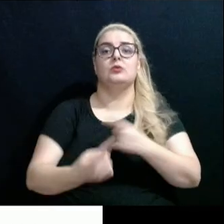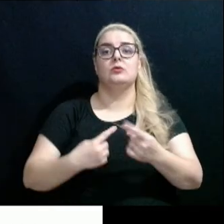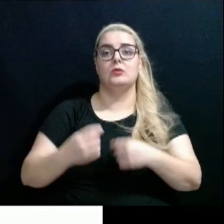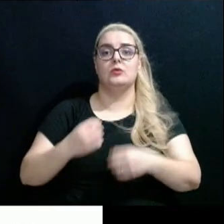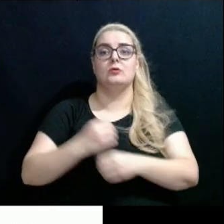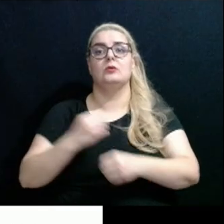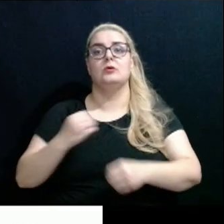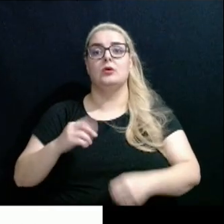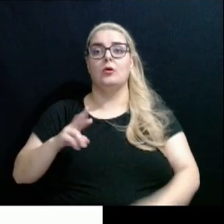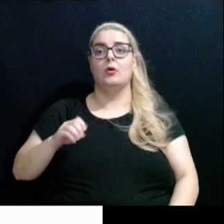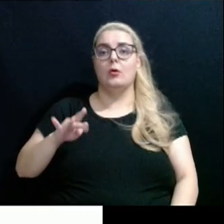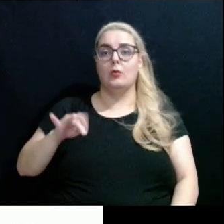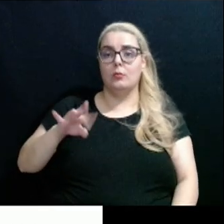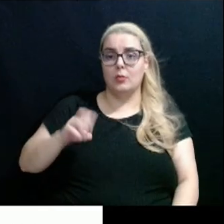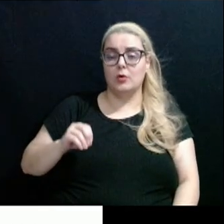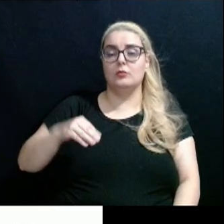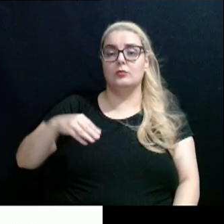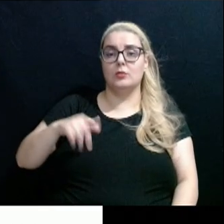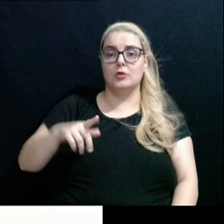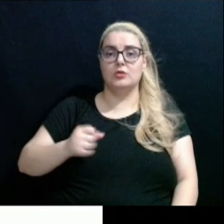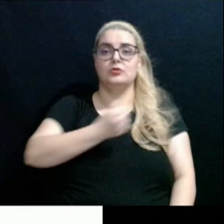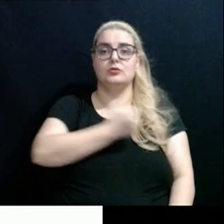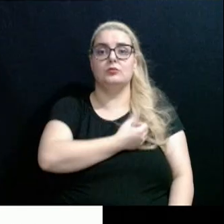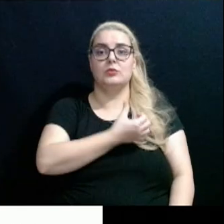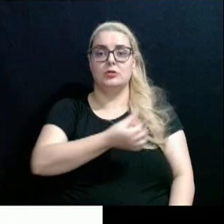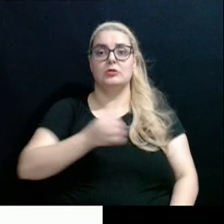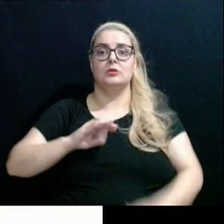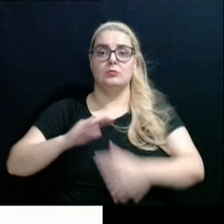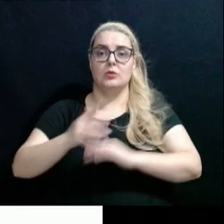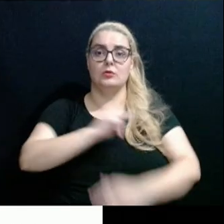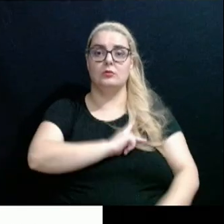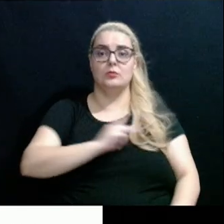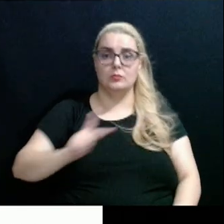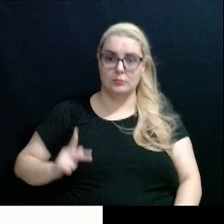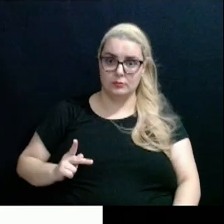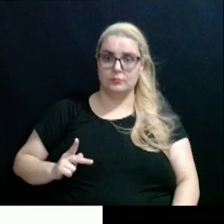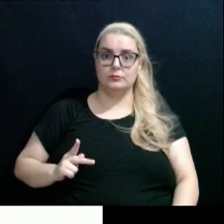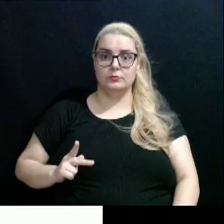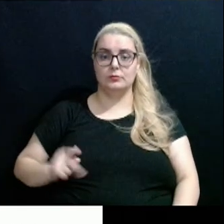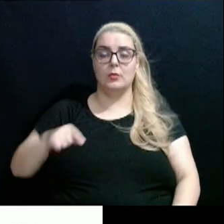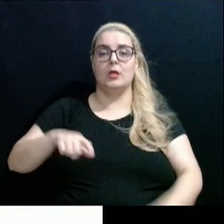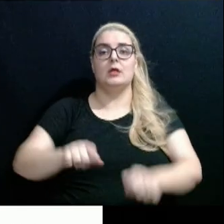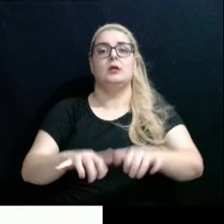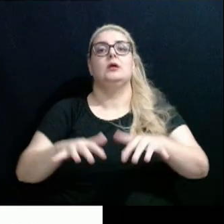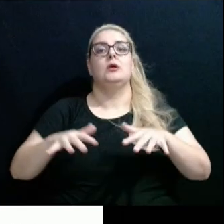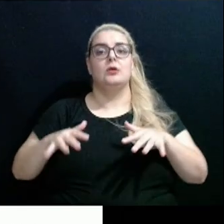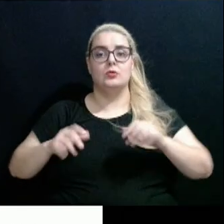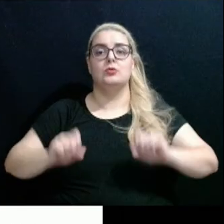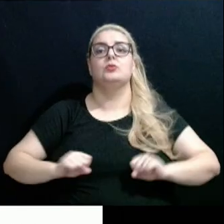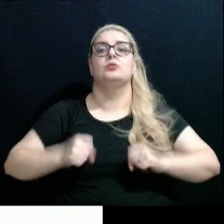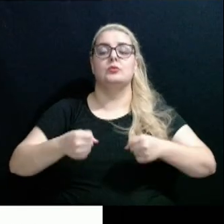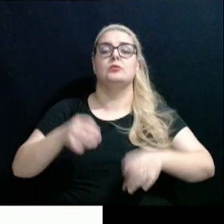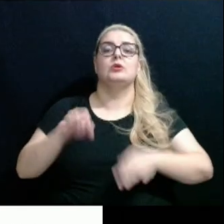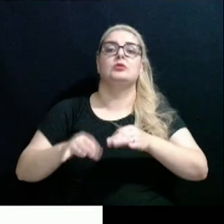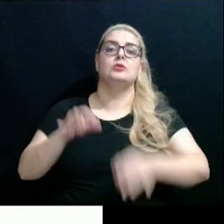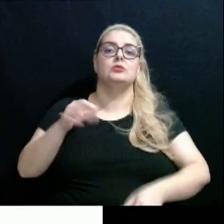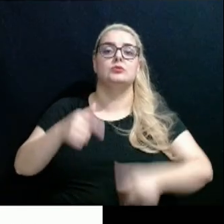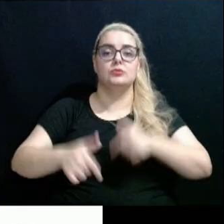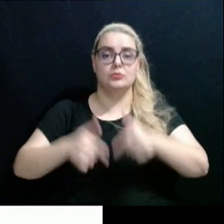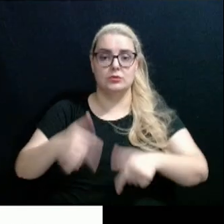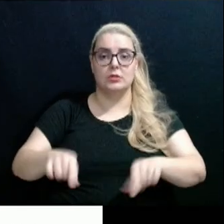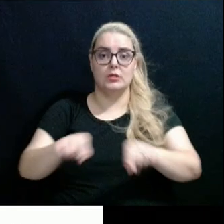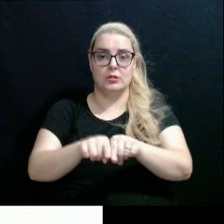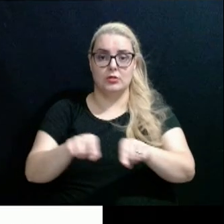Roberto Mange, número 66, no bairro Ponte Preta. Essa audiência pública em defesa da Justiça do Trabalho e também sobre